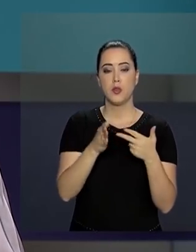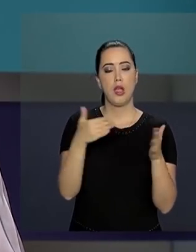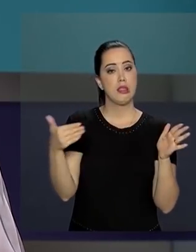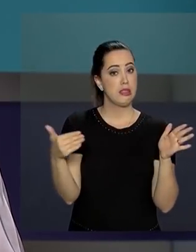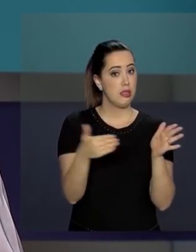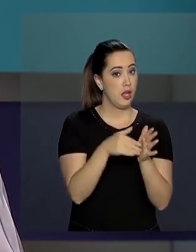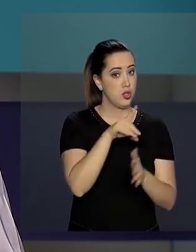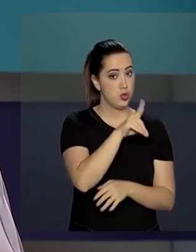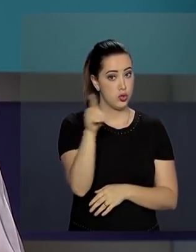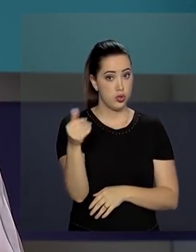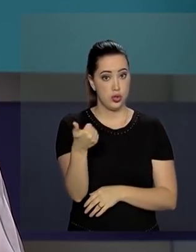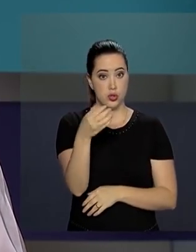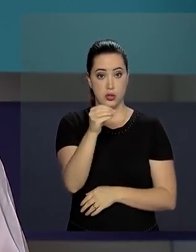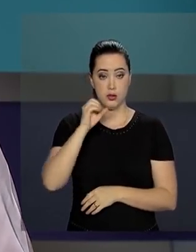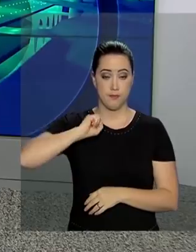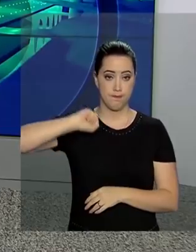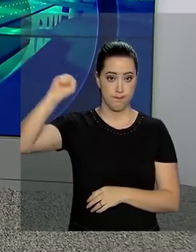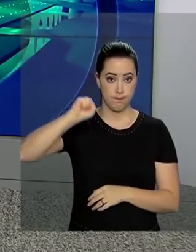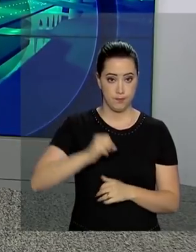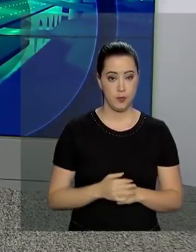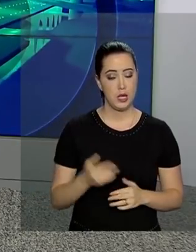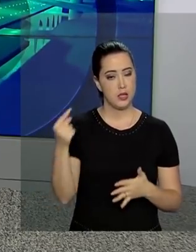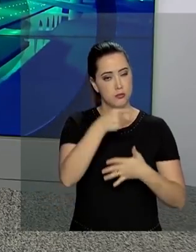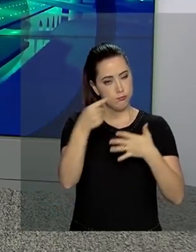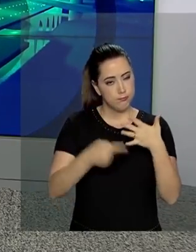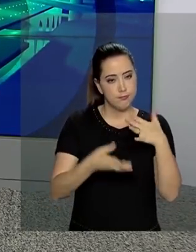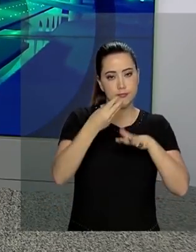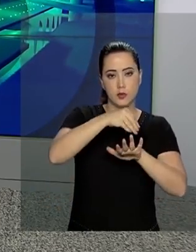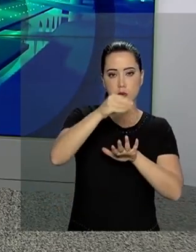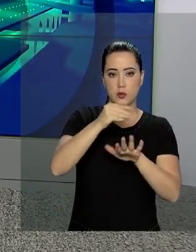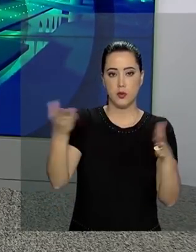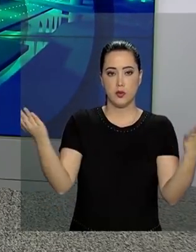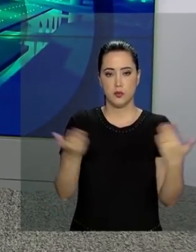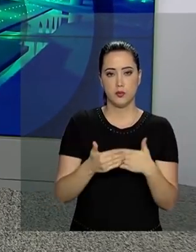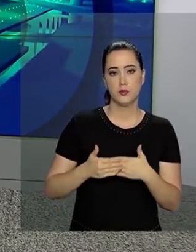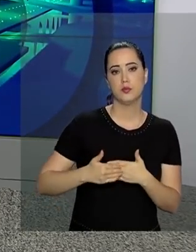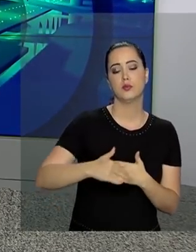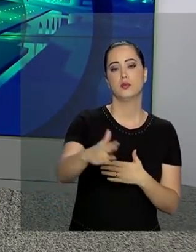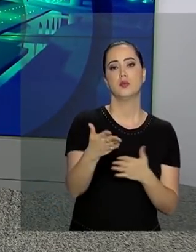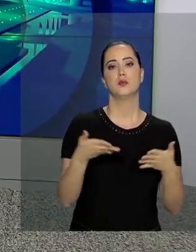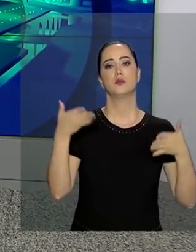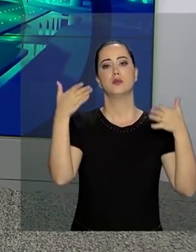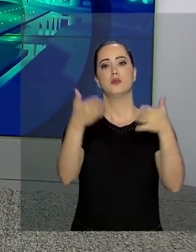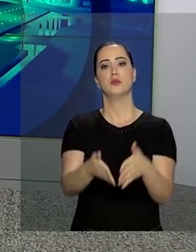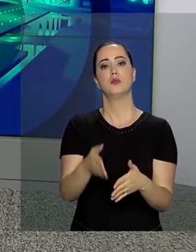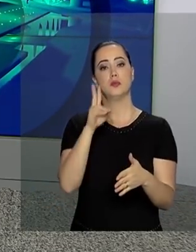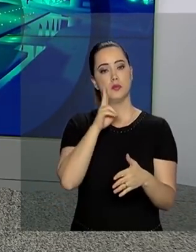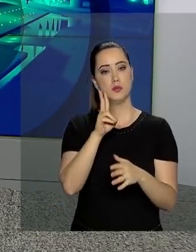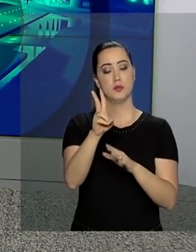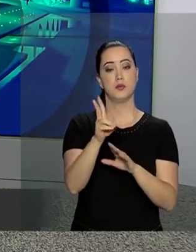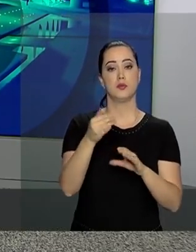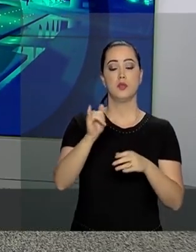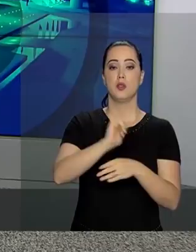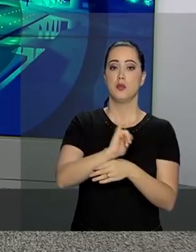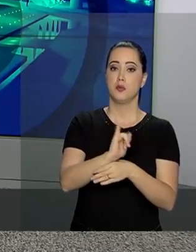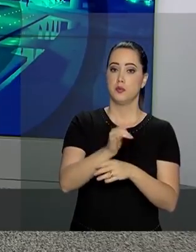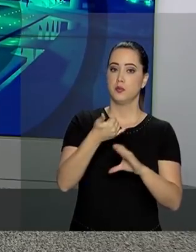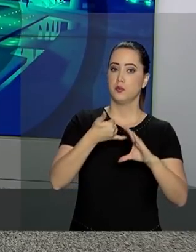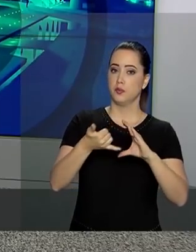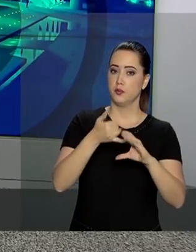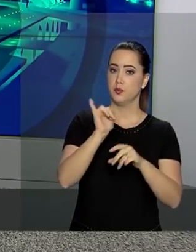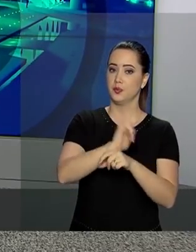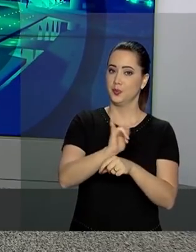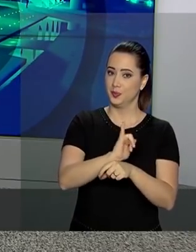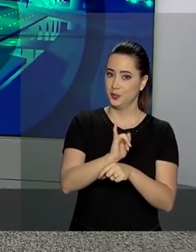O prazo vai até 10 de abril. Essas e outras notícias você acompanha agora. E para participar, basta acessar o Bate